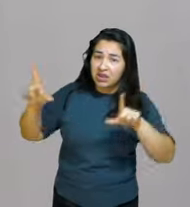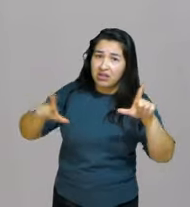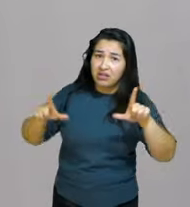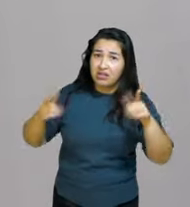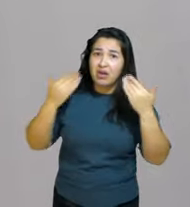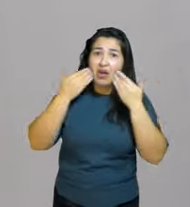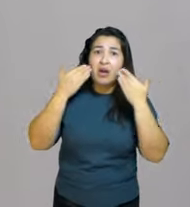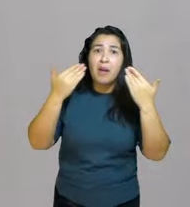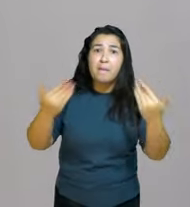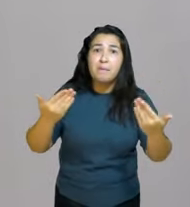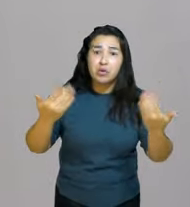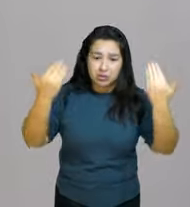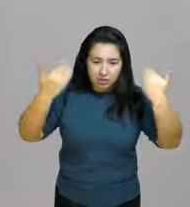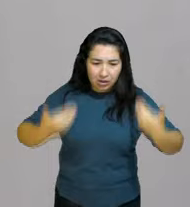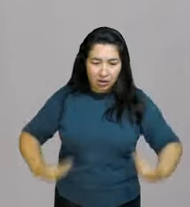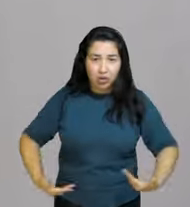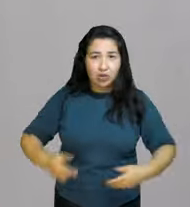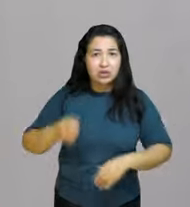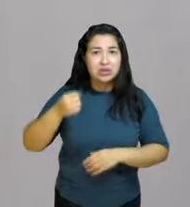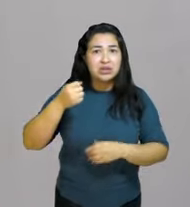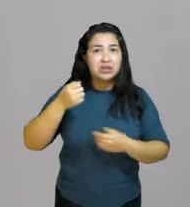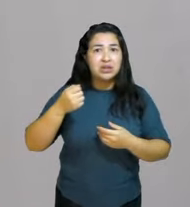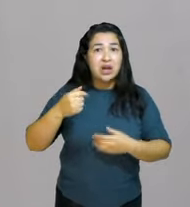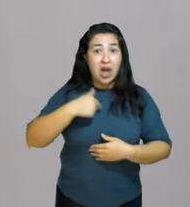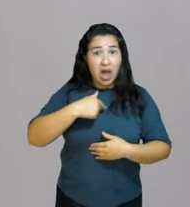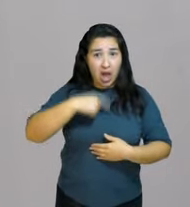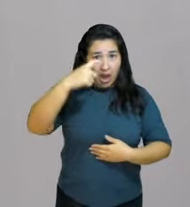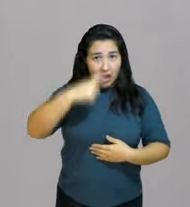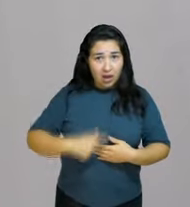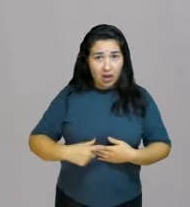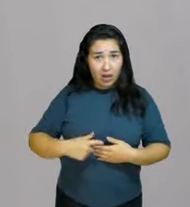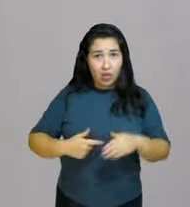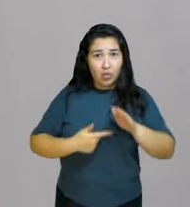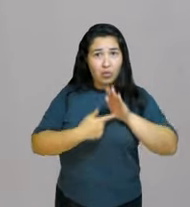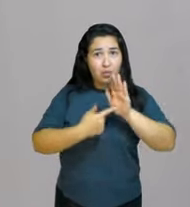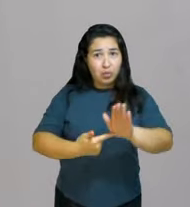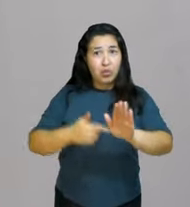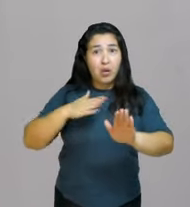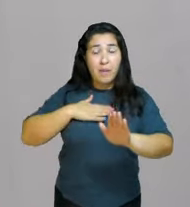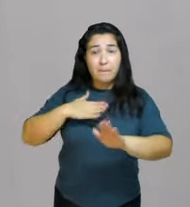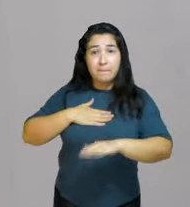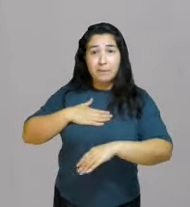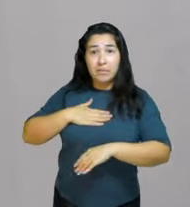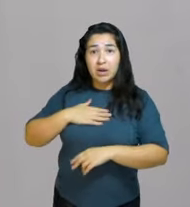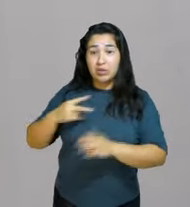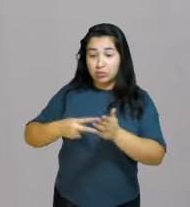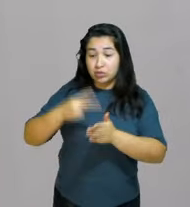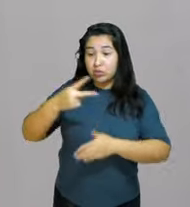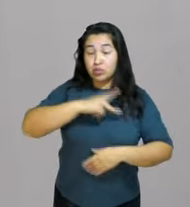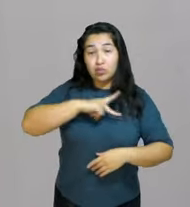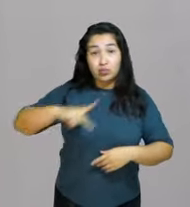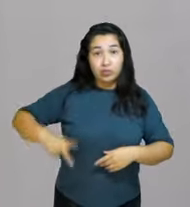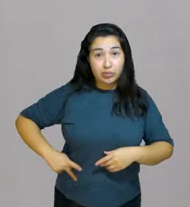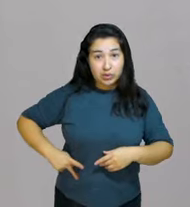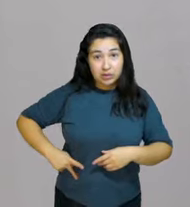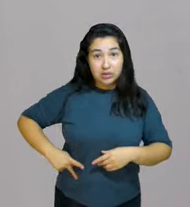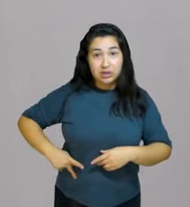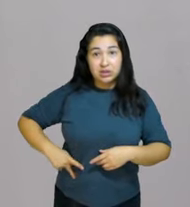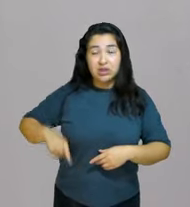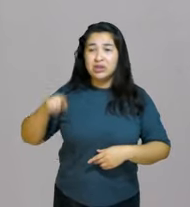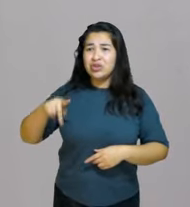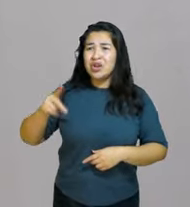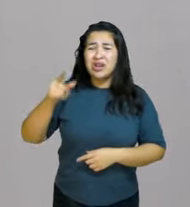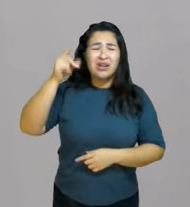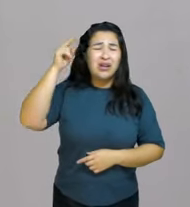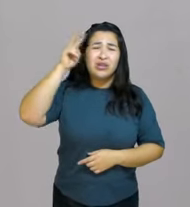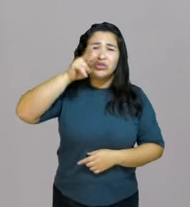essa entidade, expuseram esse presidente, expuseram meu vice-presidente, Sérgio Vieira Galdino, que é uma lenda, uma glória